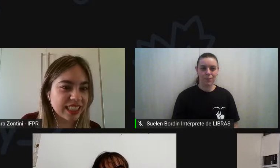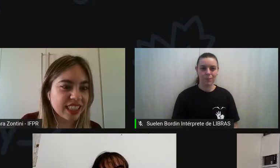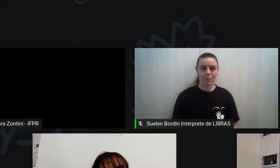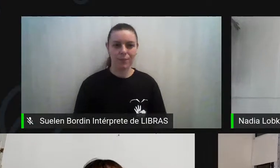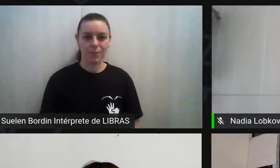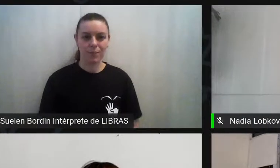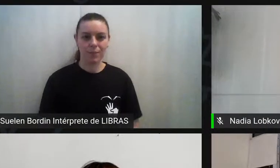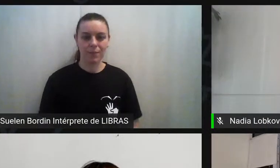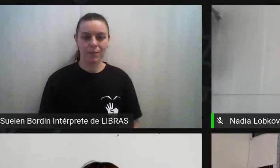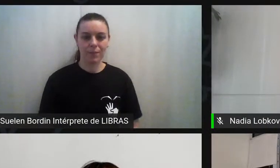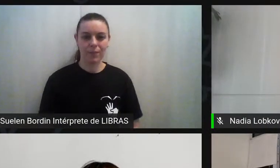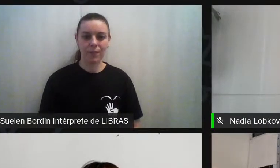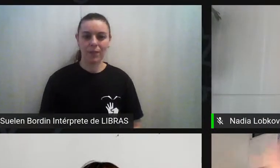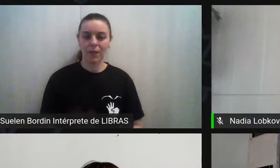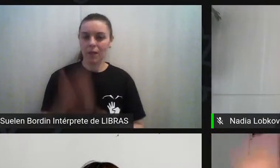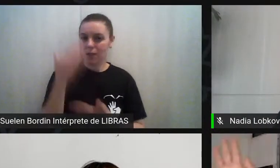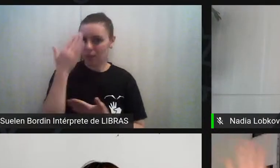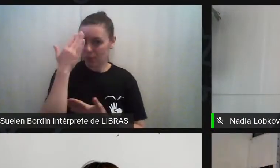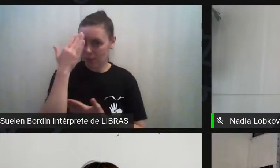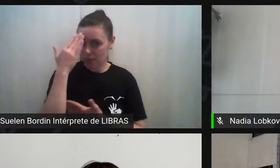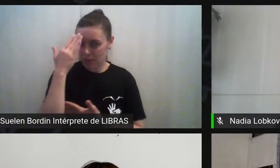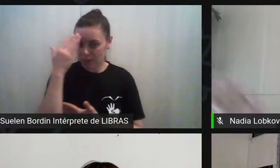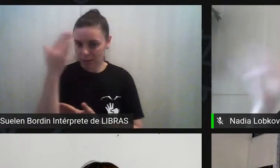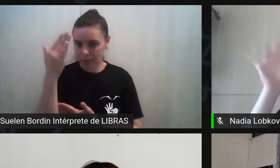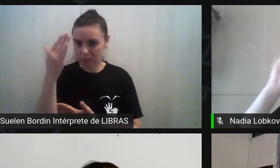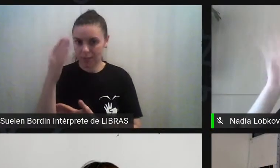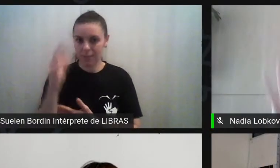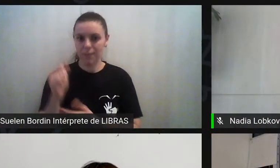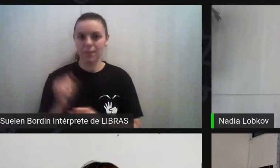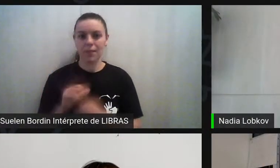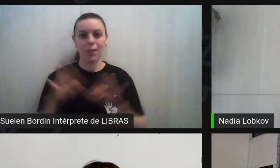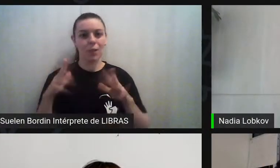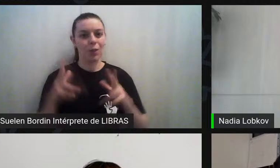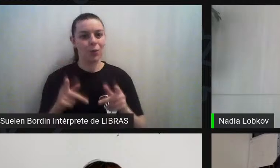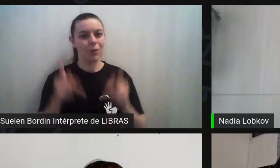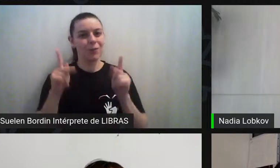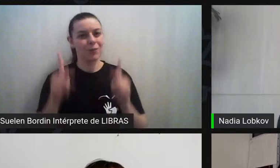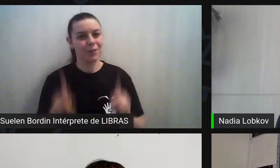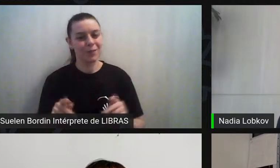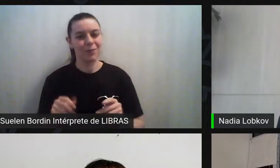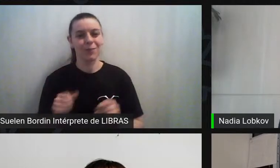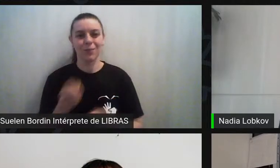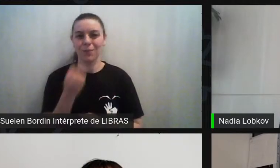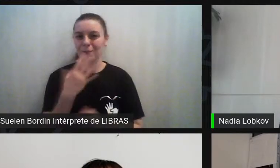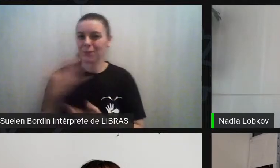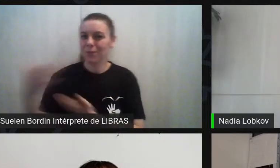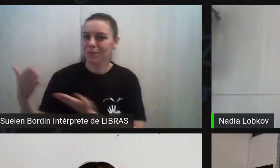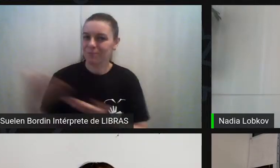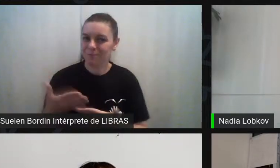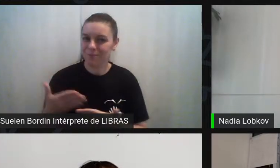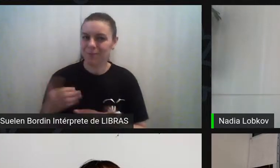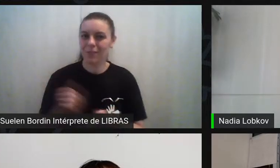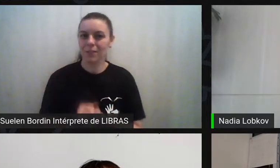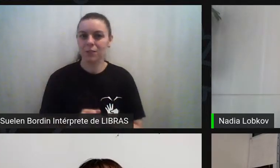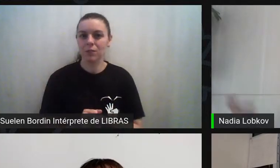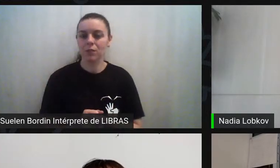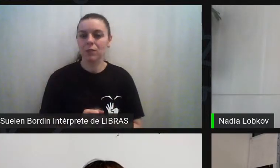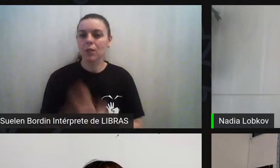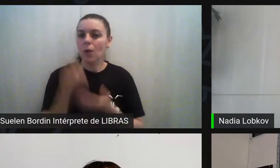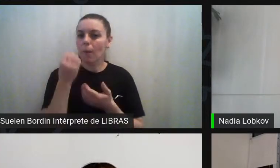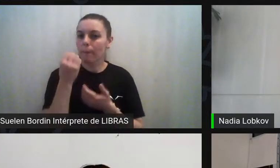Vou agradecer então, né, aí ao pessoal, valeu pelo convite, até a próxima. Obrigada a todos que viram